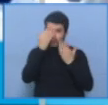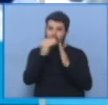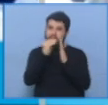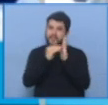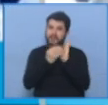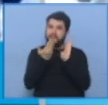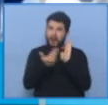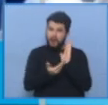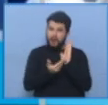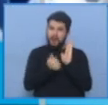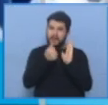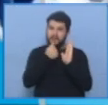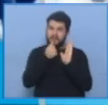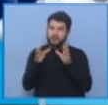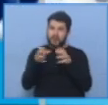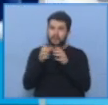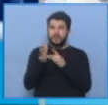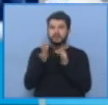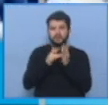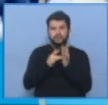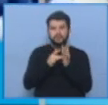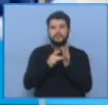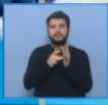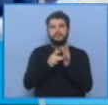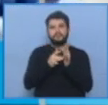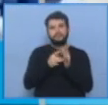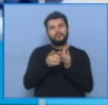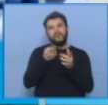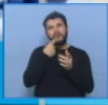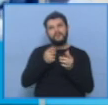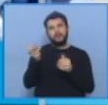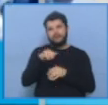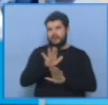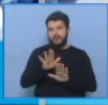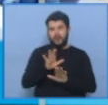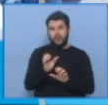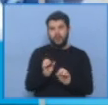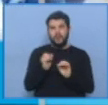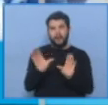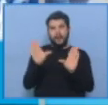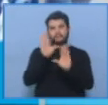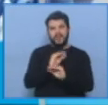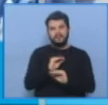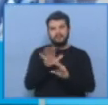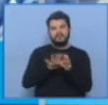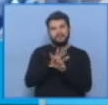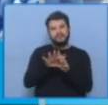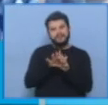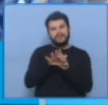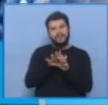ser tomadas na Companhia de Jesus para que isto não volte a acontecer. Nunca mais que haja uma